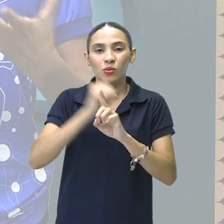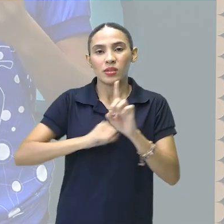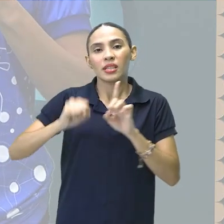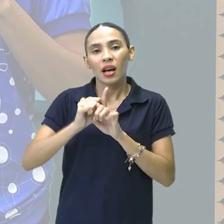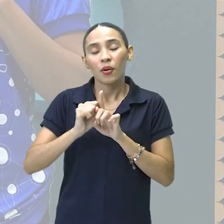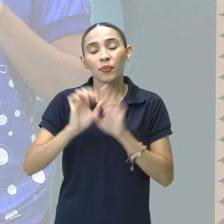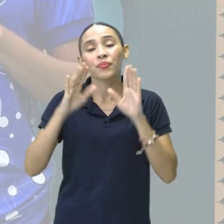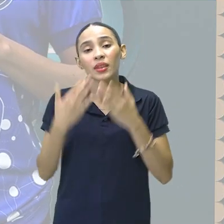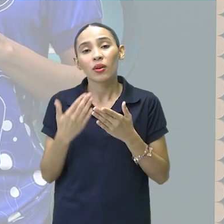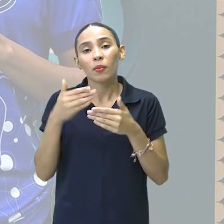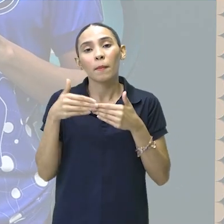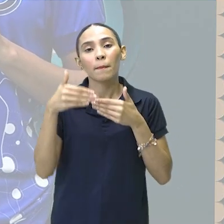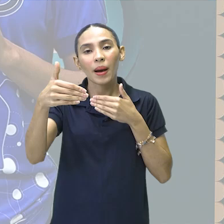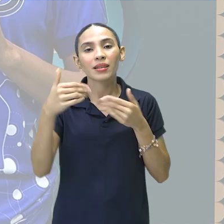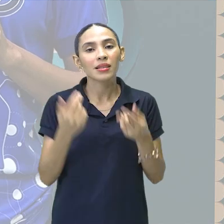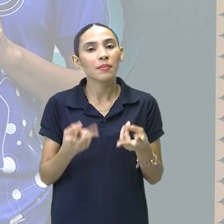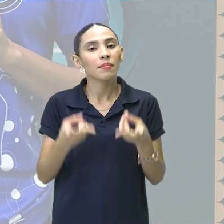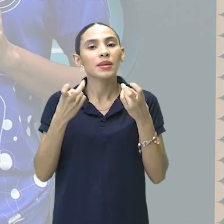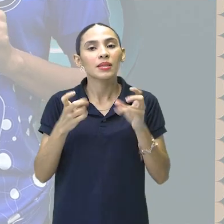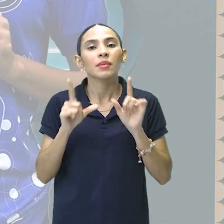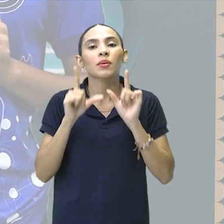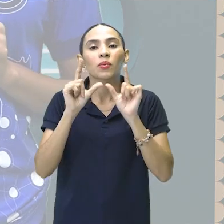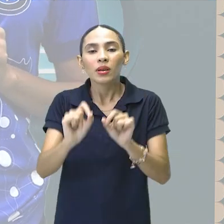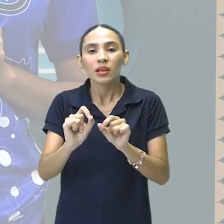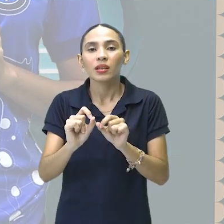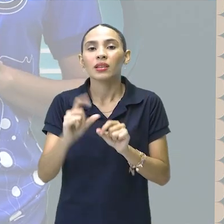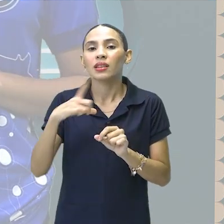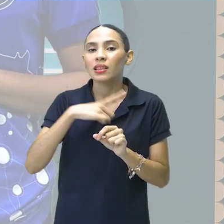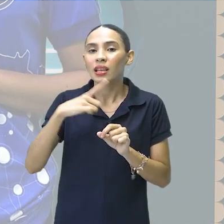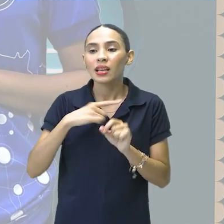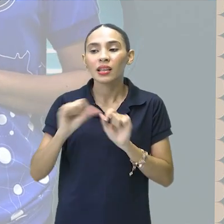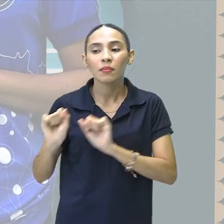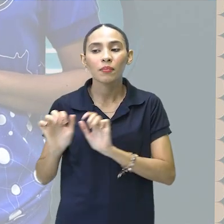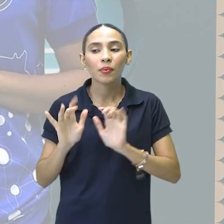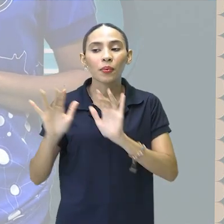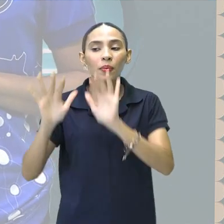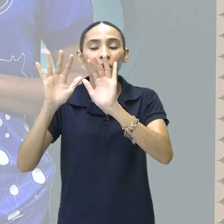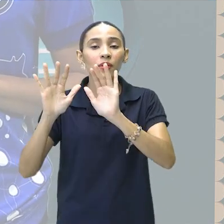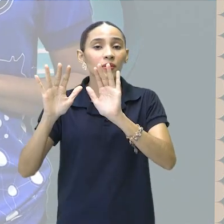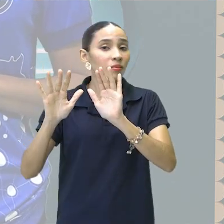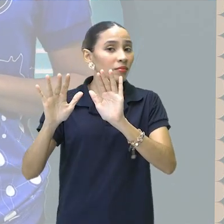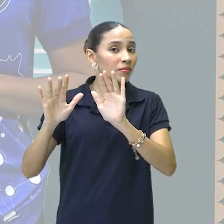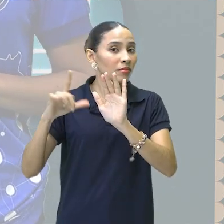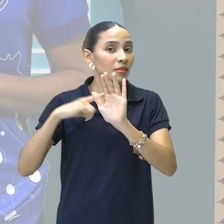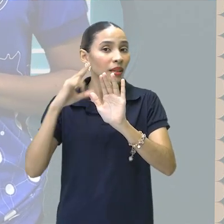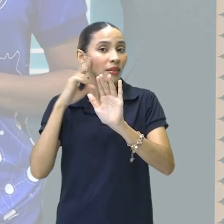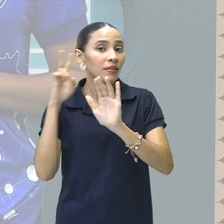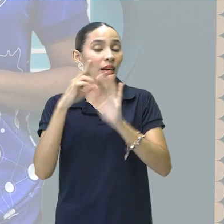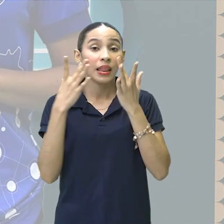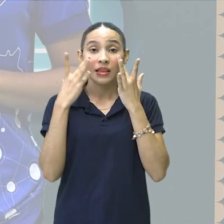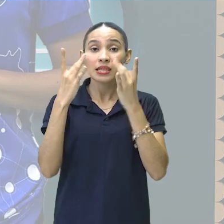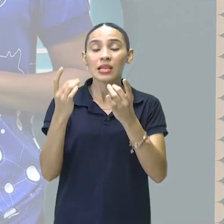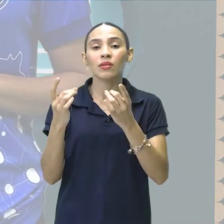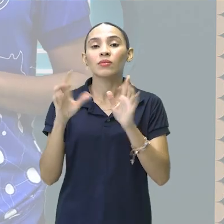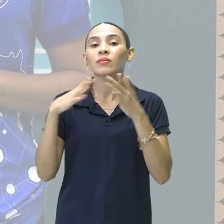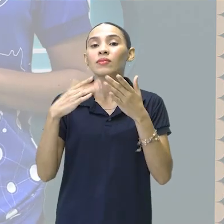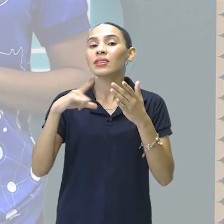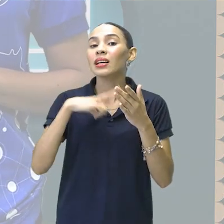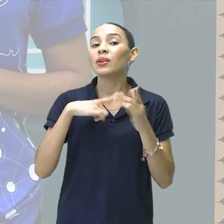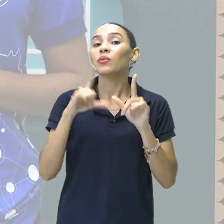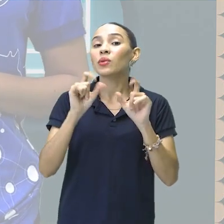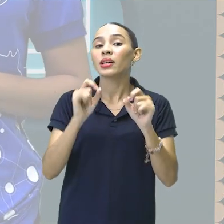social. Então, a gente passa a perceber que quando tem uma fumaça, ponto de atenção, ali